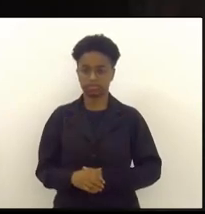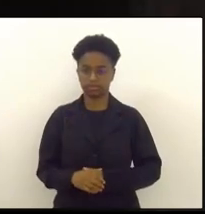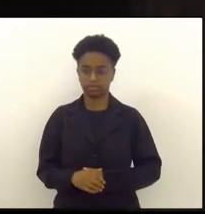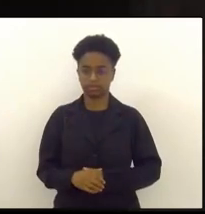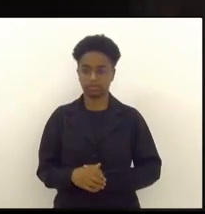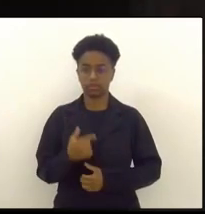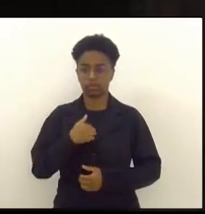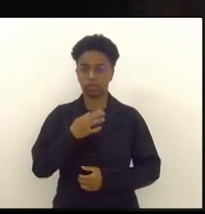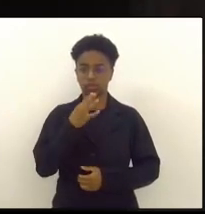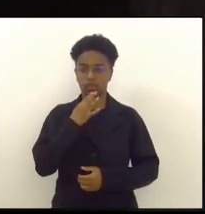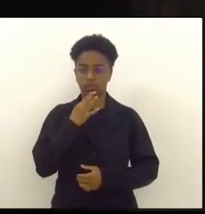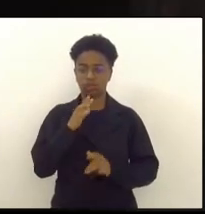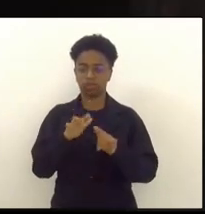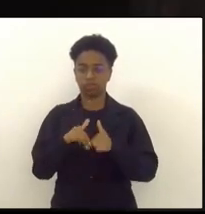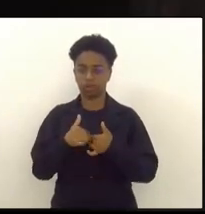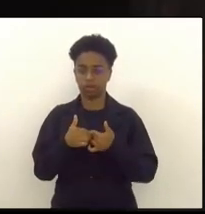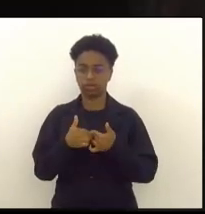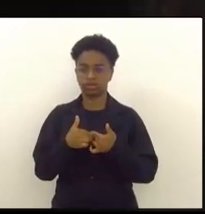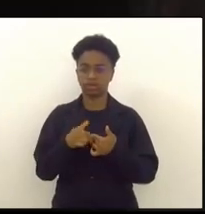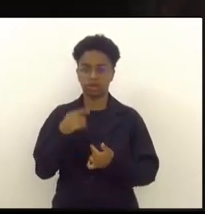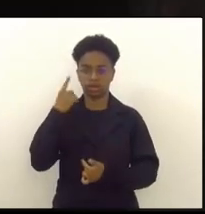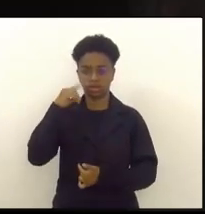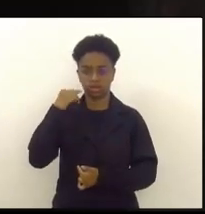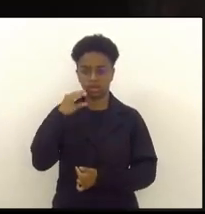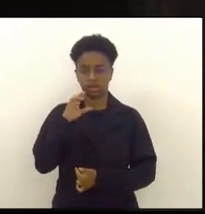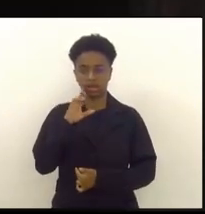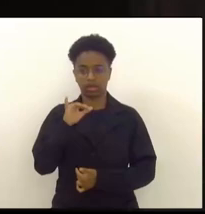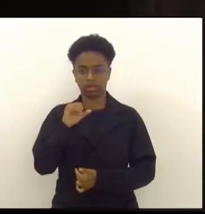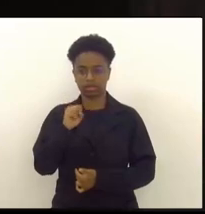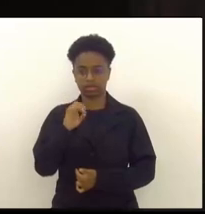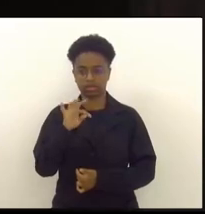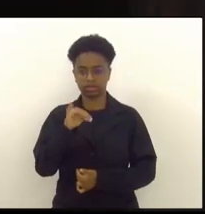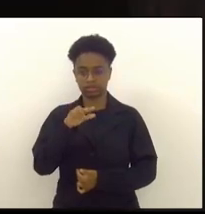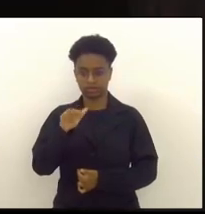conheci ela através da doutora Cristina.